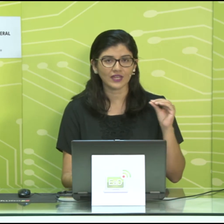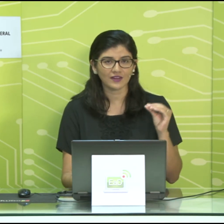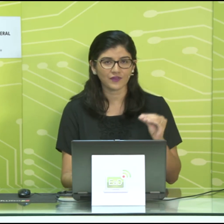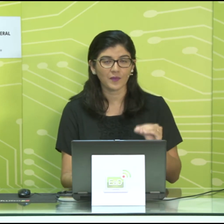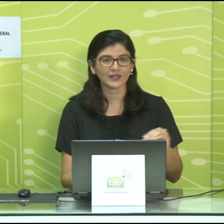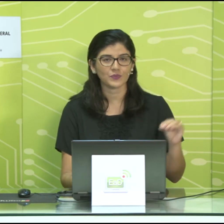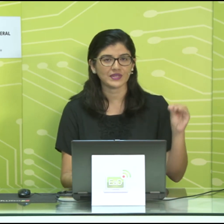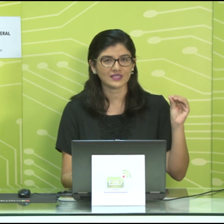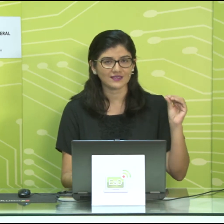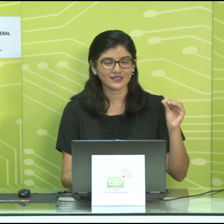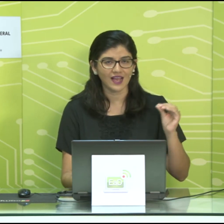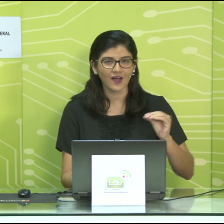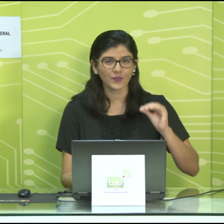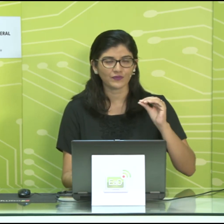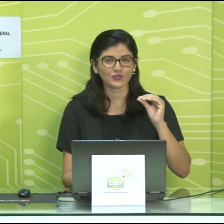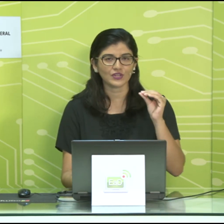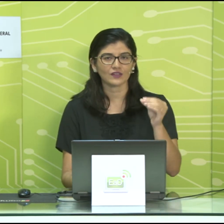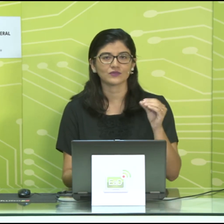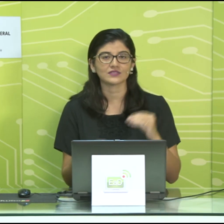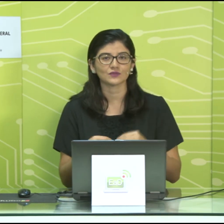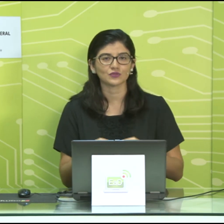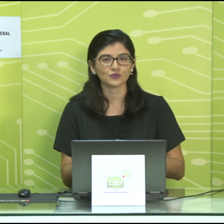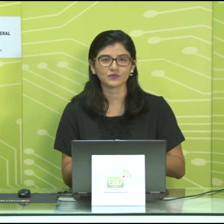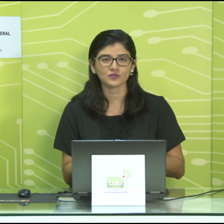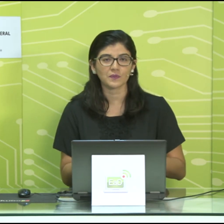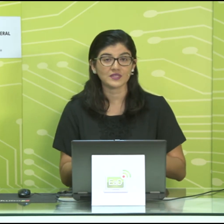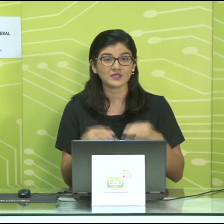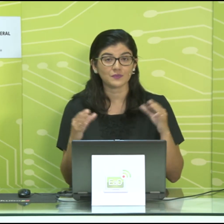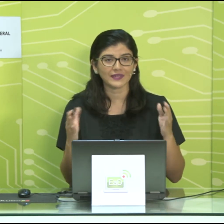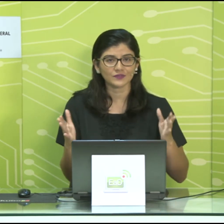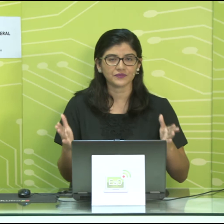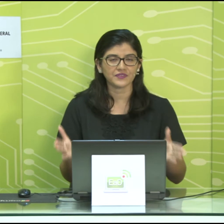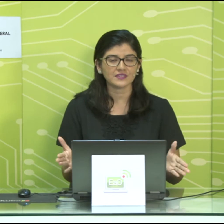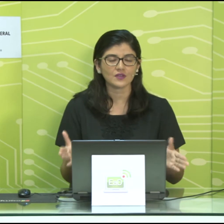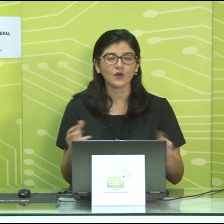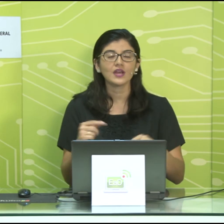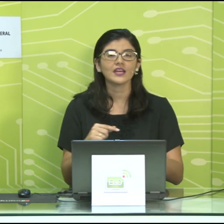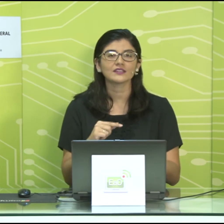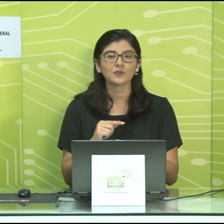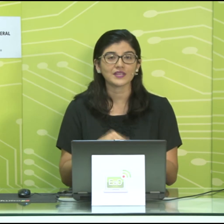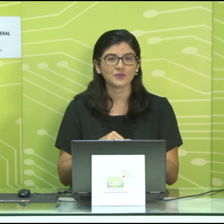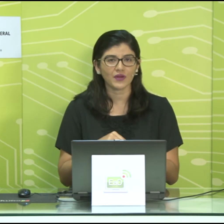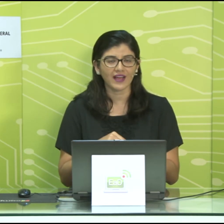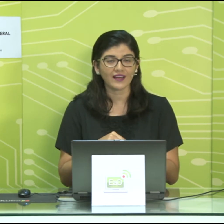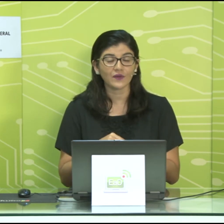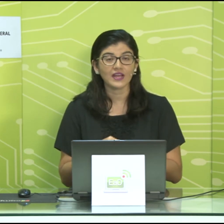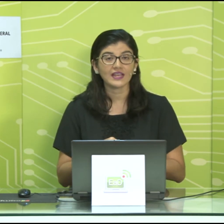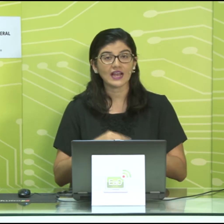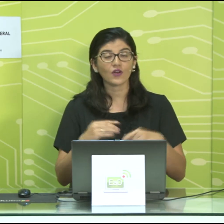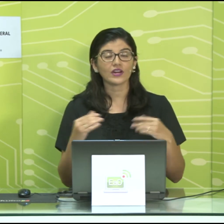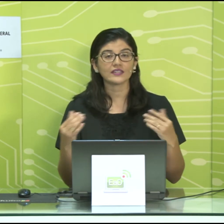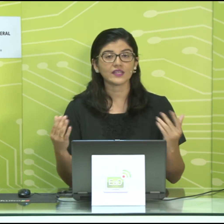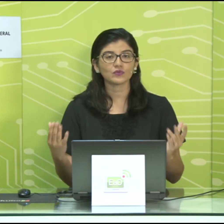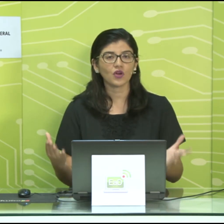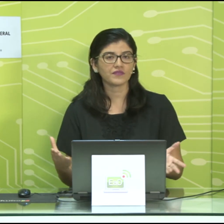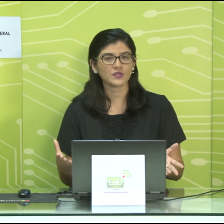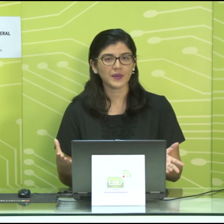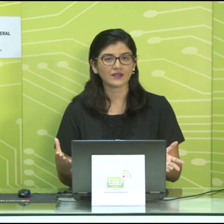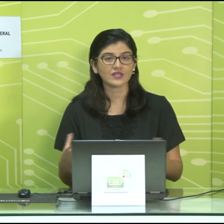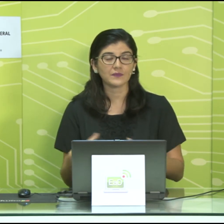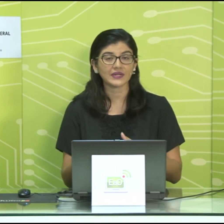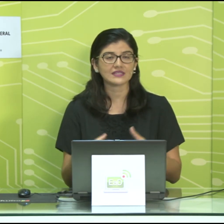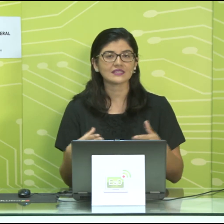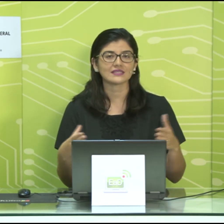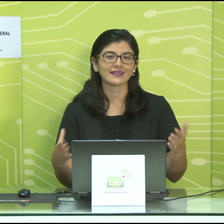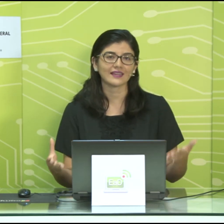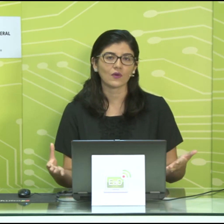acostumado naquele formato presencial, professor e aluno estando juntos no mesmo espaço físico e no mesmo horário, e agora ele tem um novo